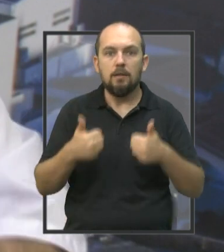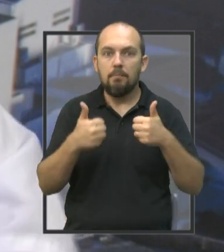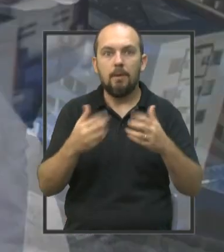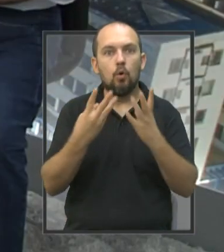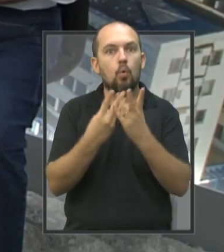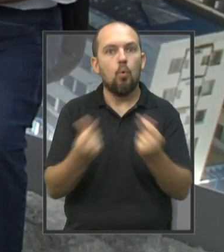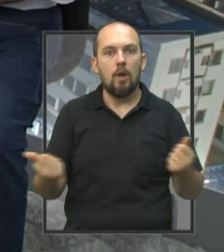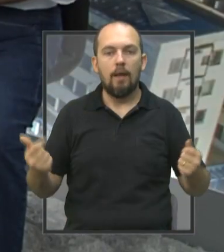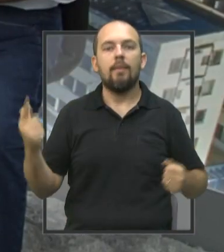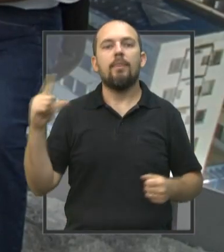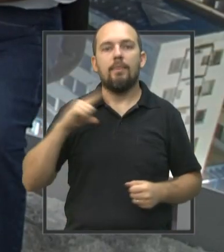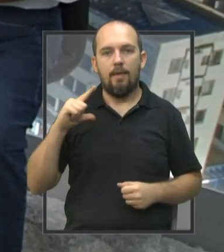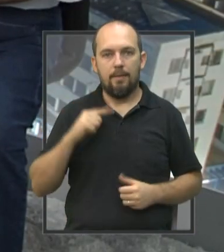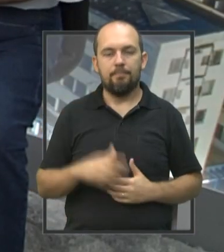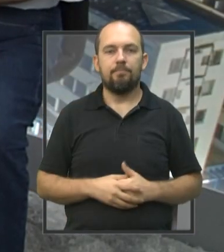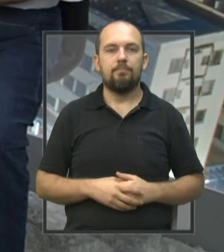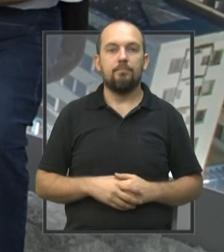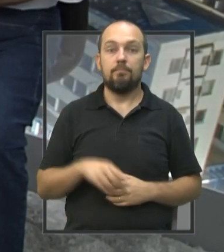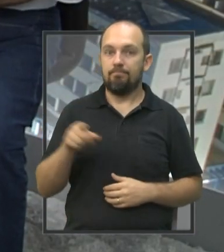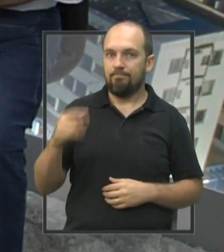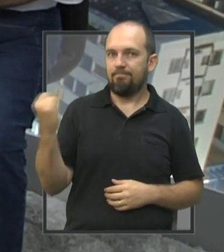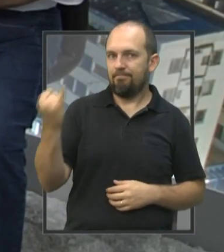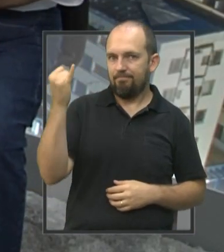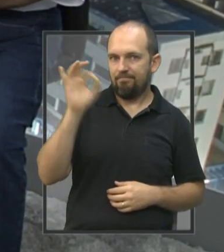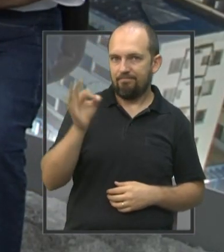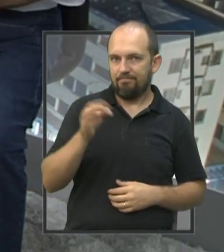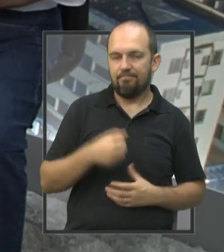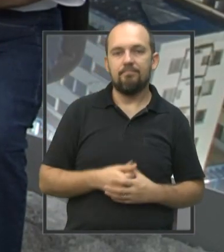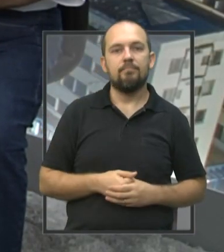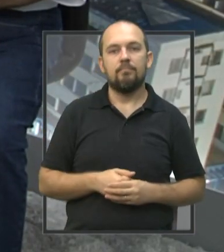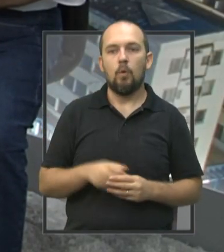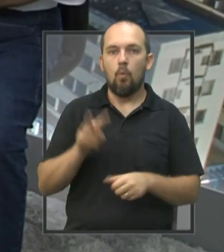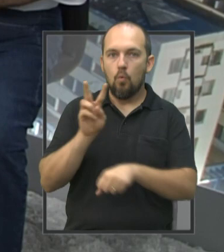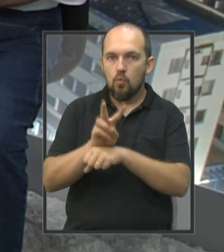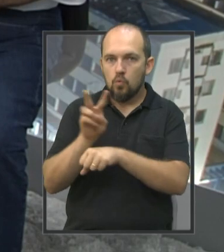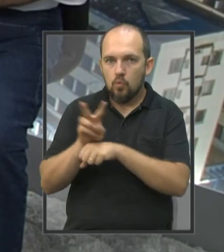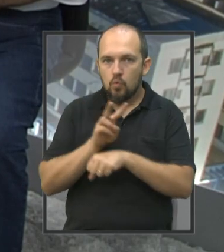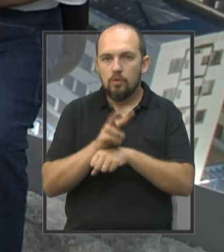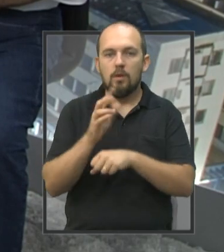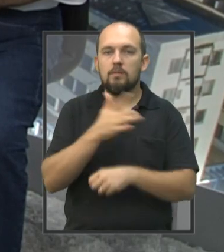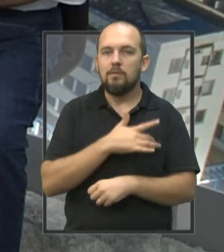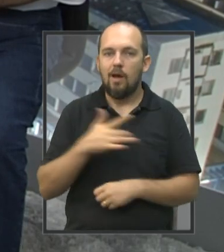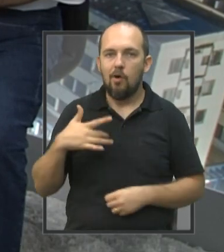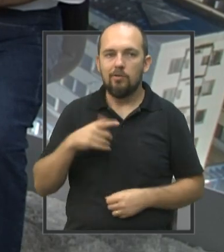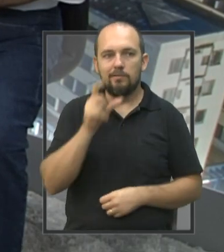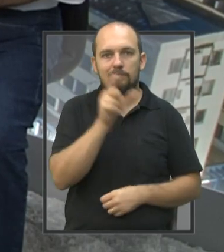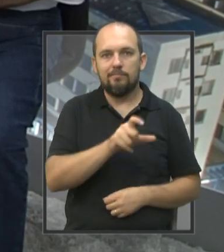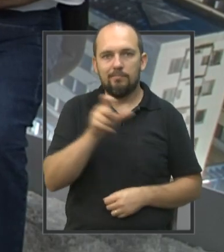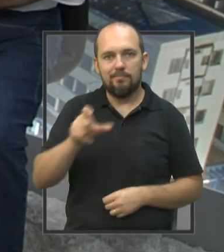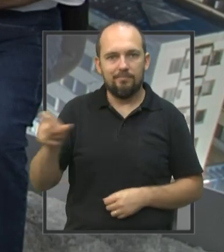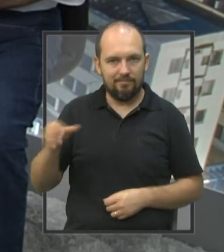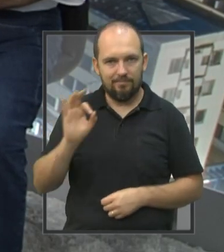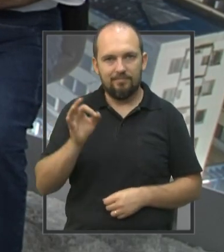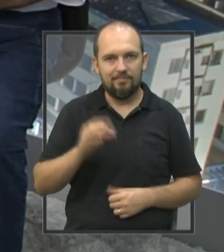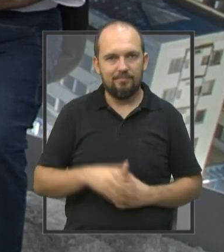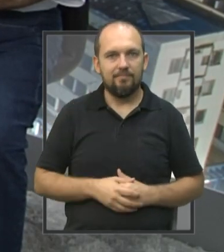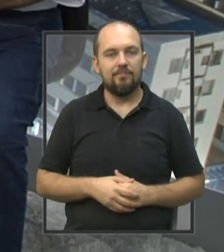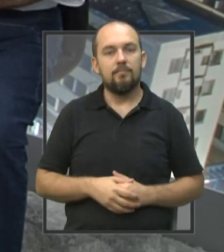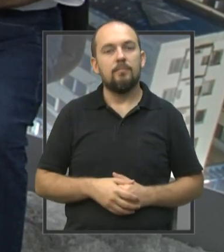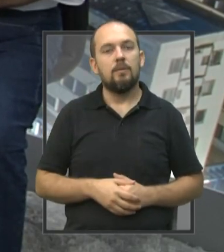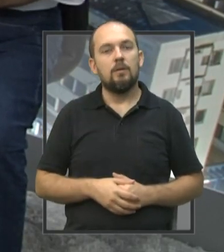curadas. Isso que é importante, isso, né, vereador? Preservar e resguardar a saúde dos nossos pacientes aqui da